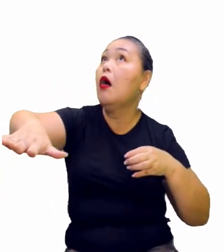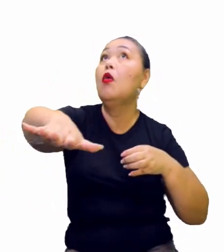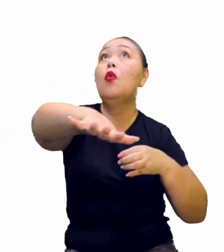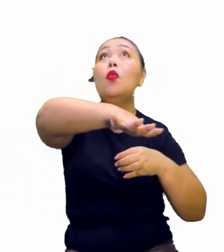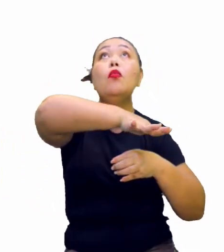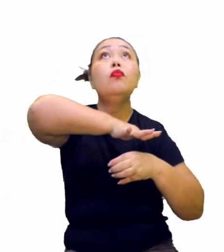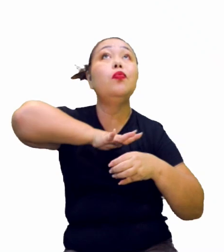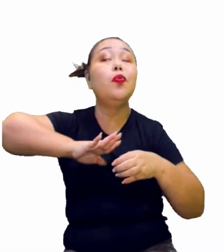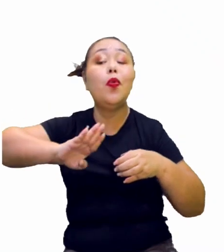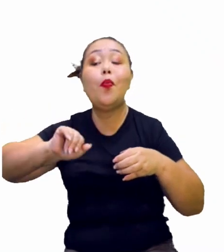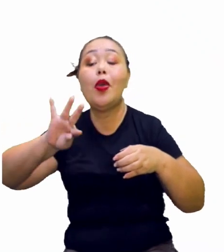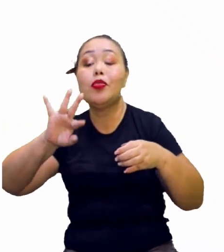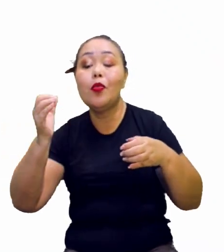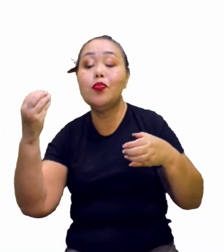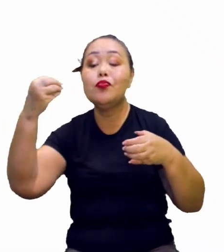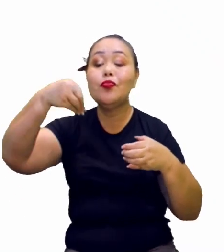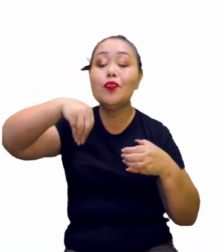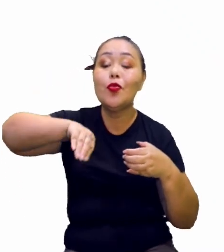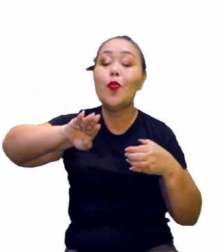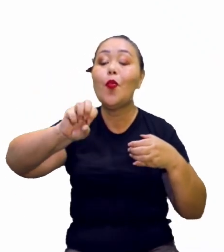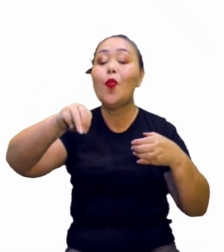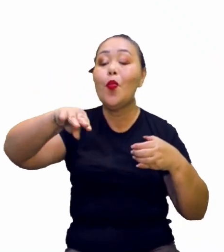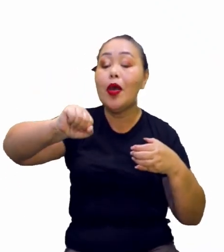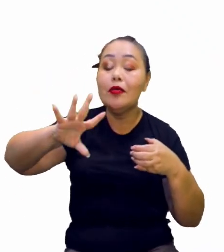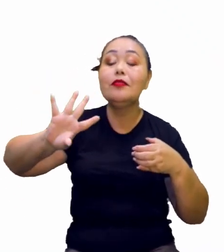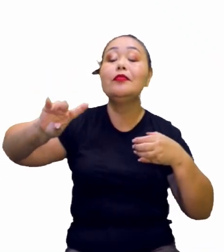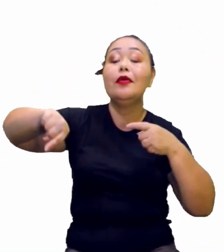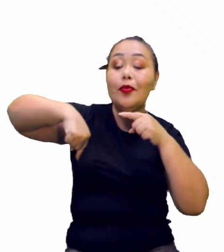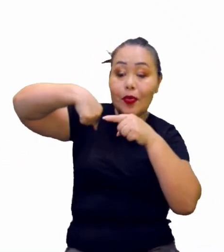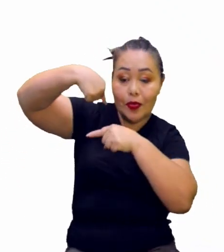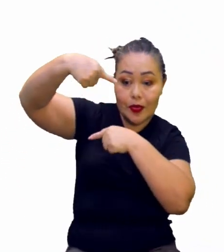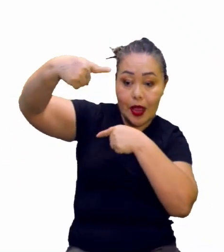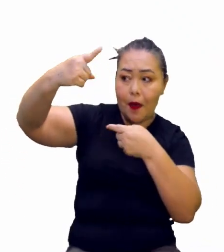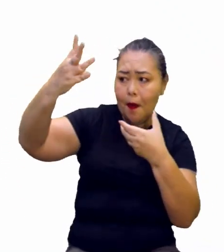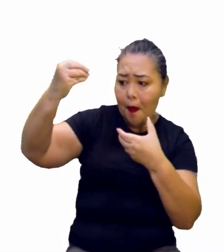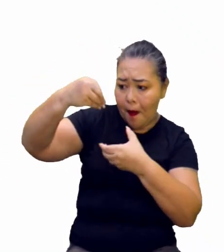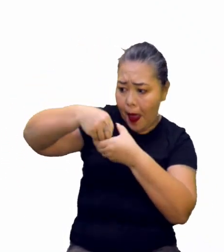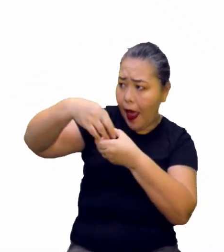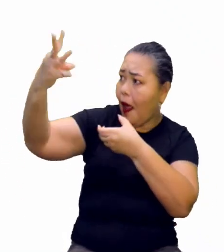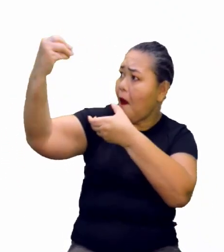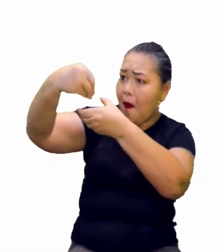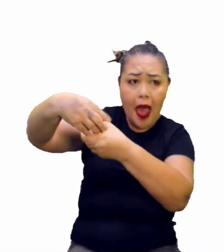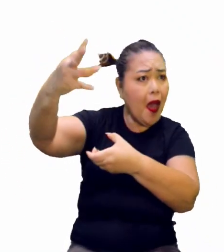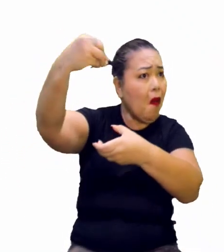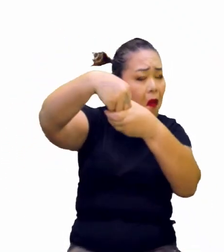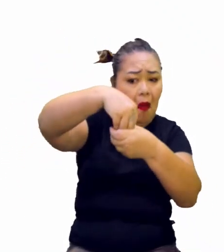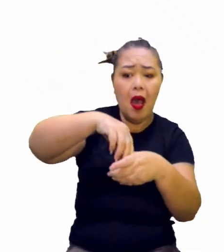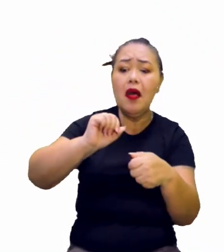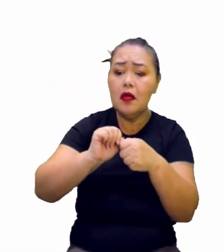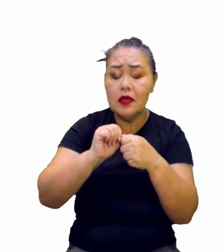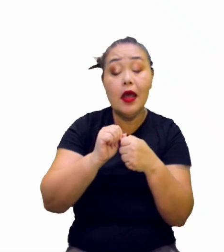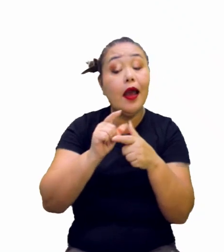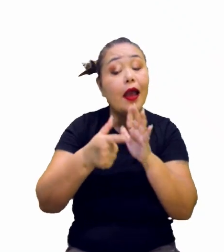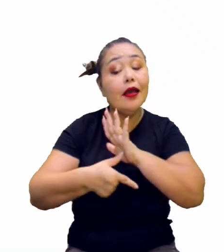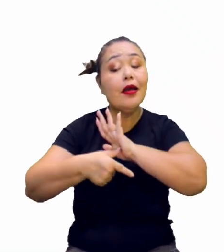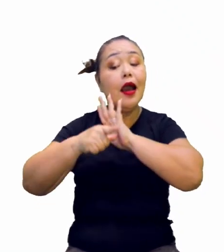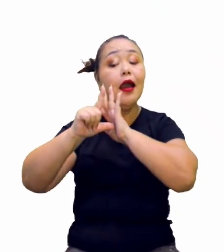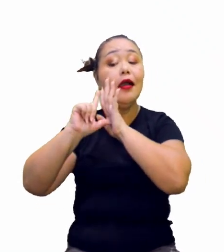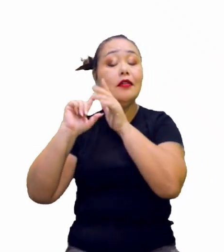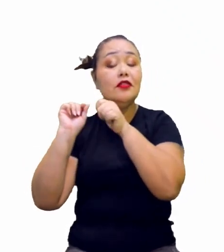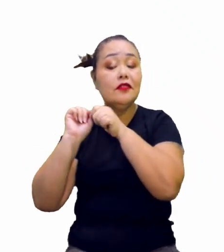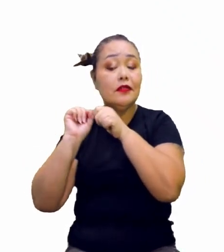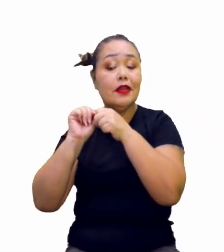de um bioma que faz parte de um dos ecossistemas. Então a gente tem que entender que antes de você realizar